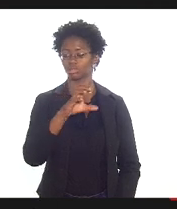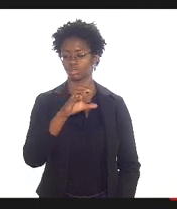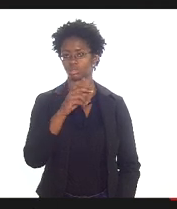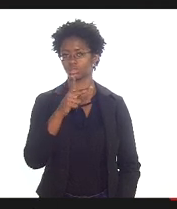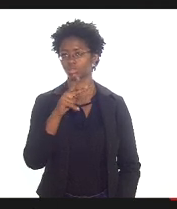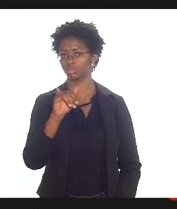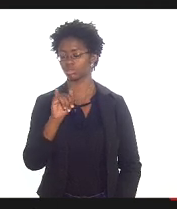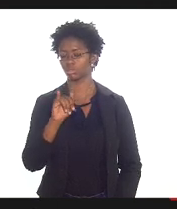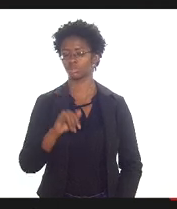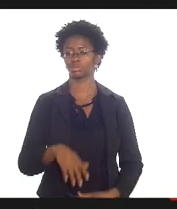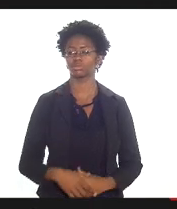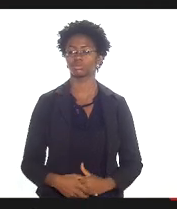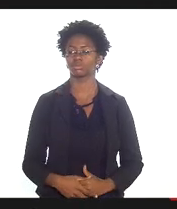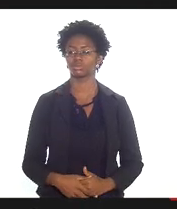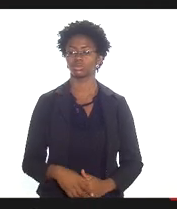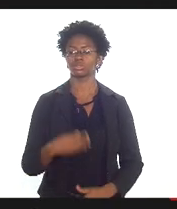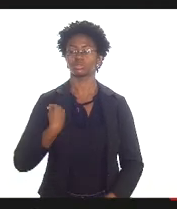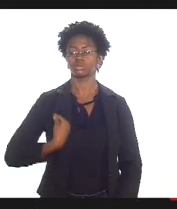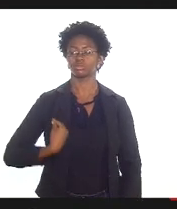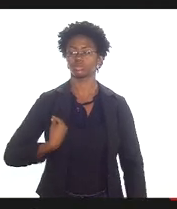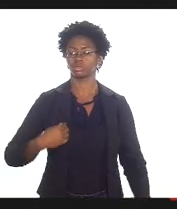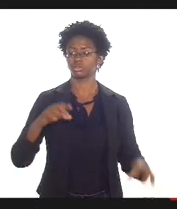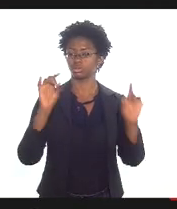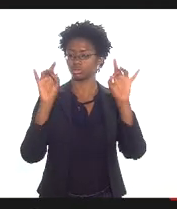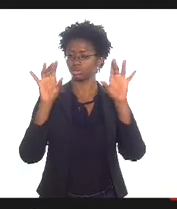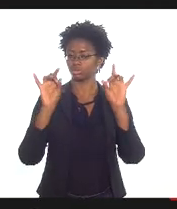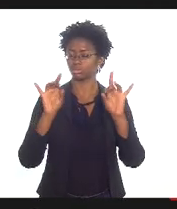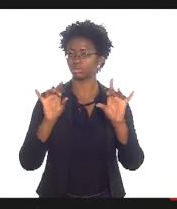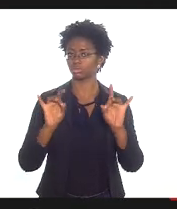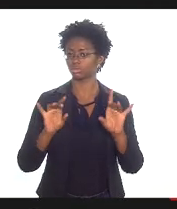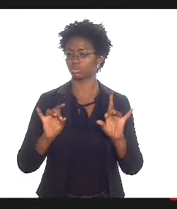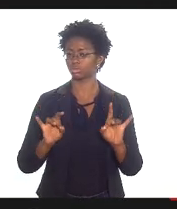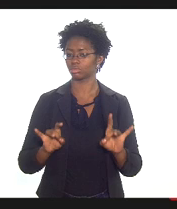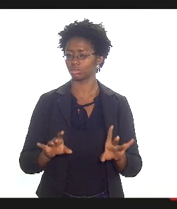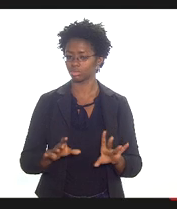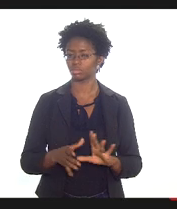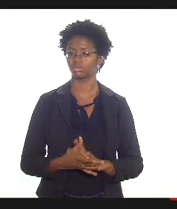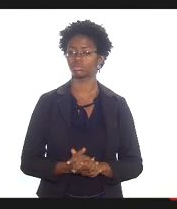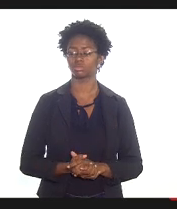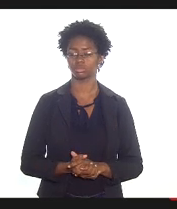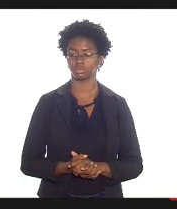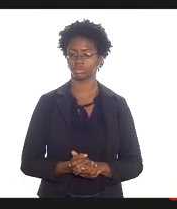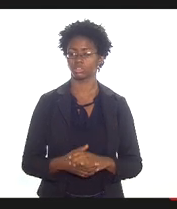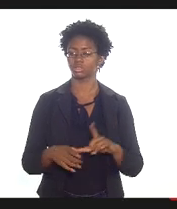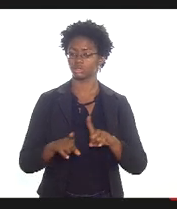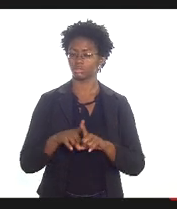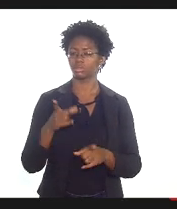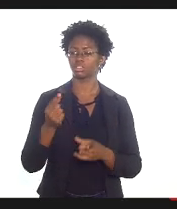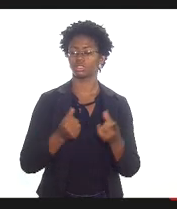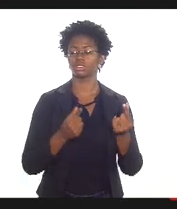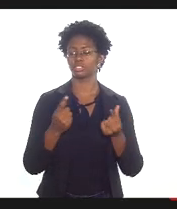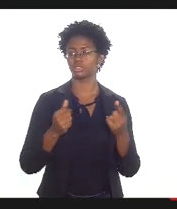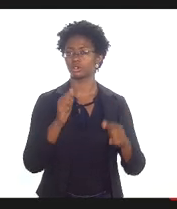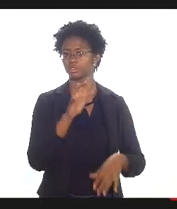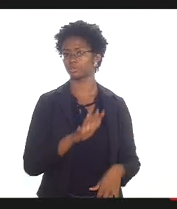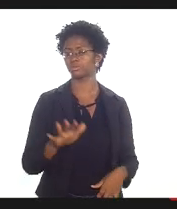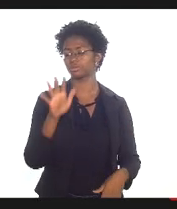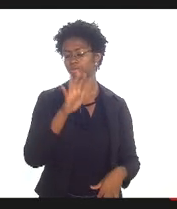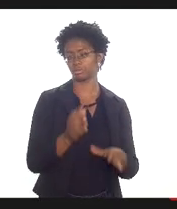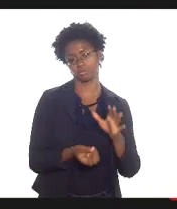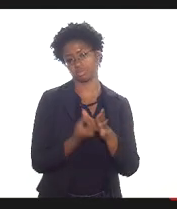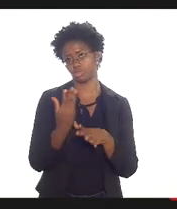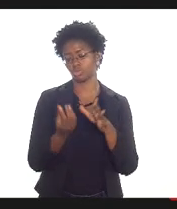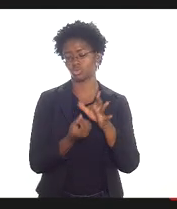que a participação especial é um pagamento trimestral sobre a receita líquida dos campos, que produzem